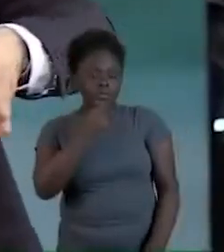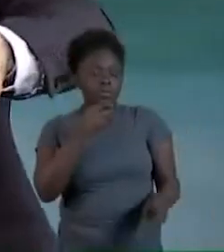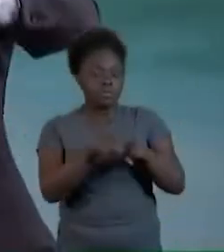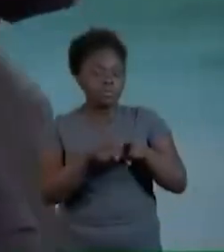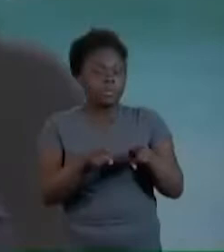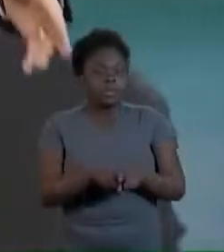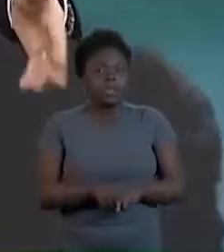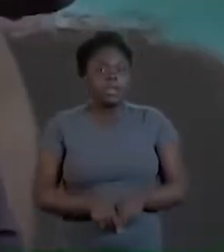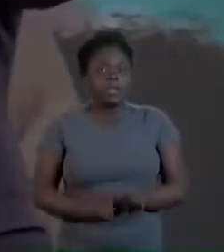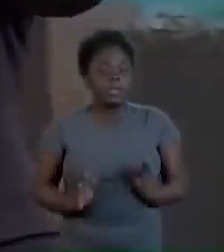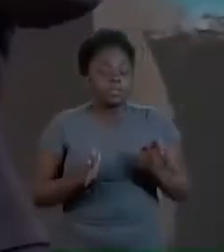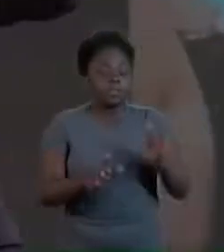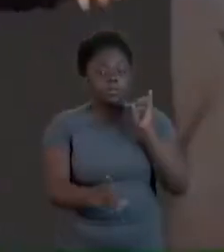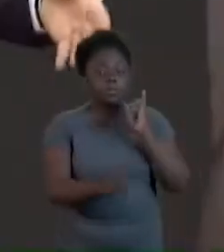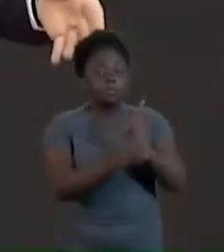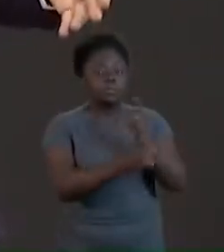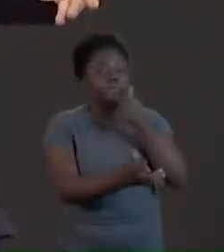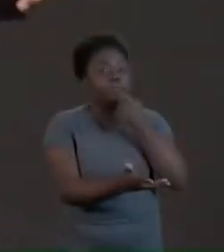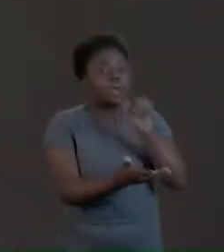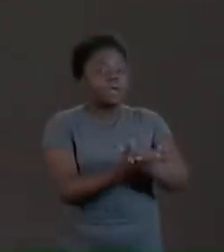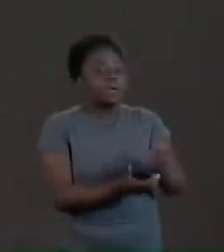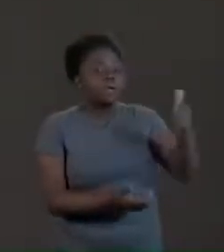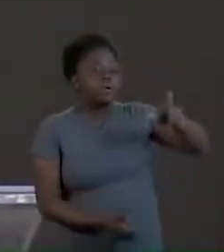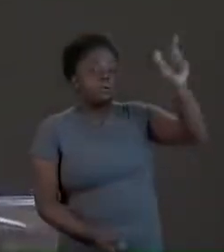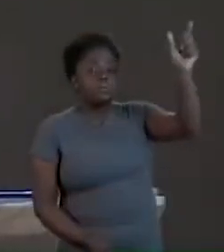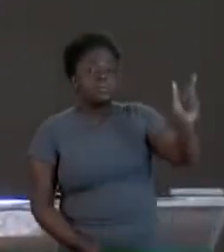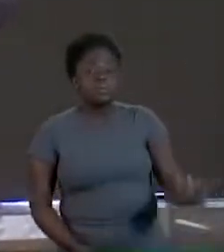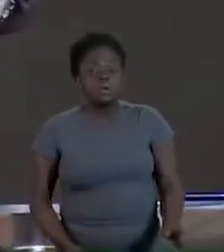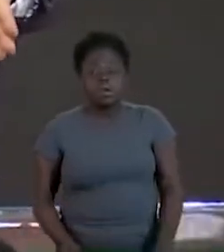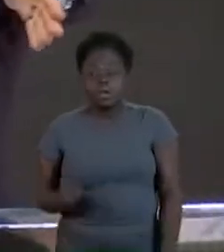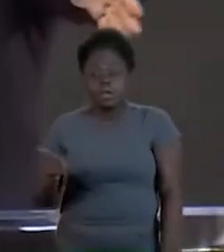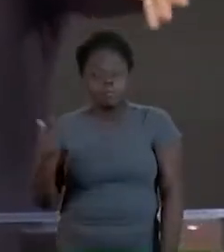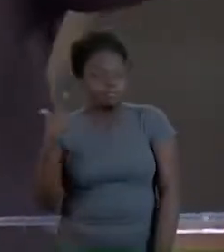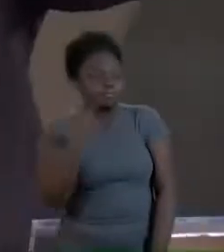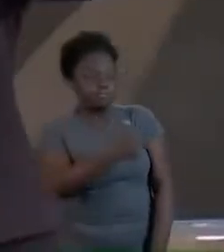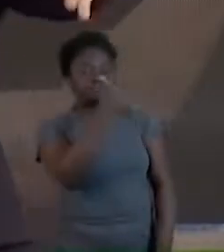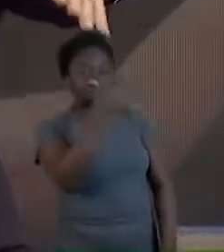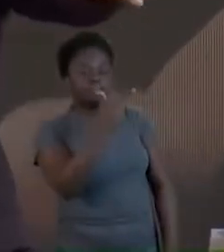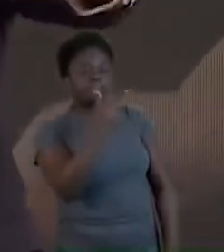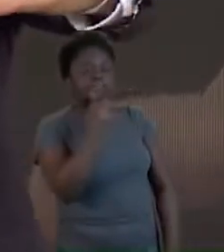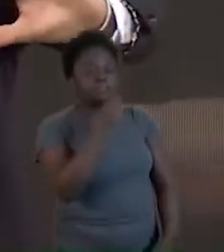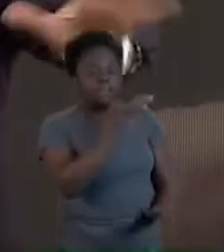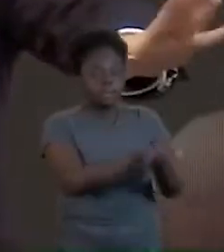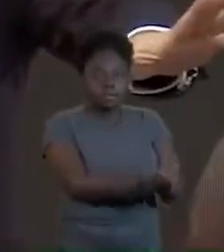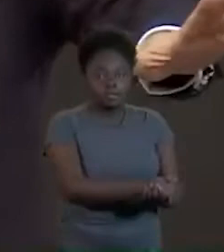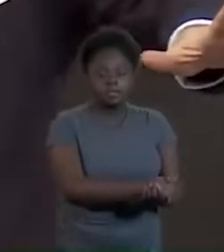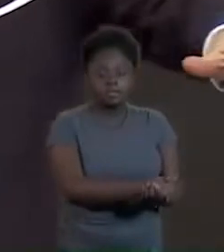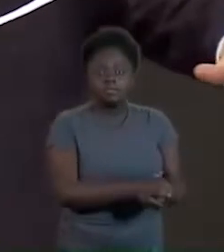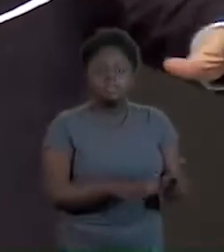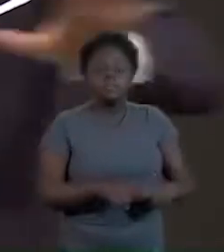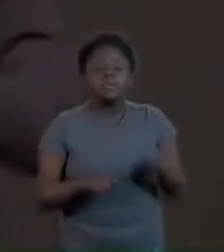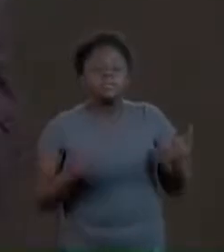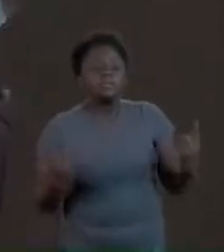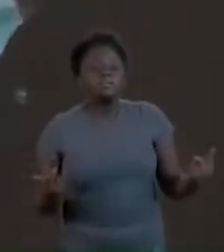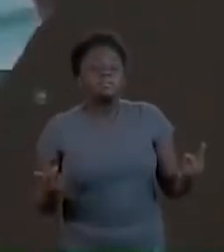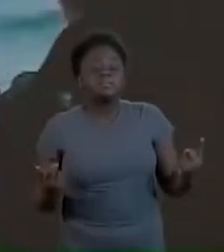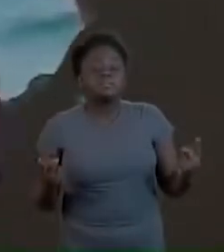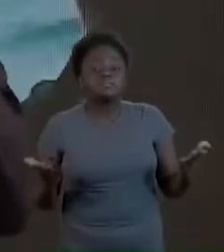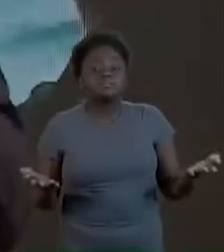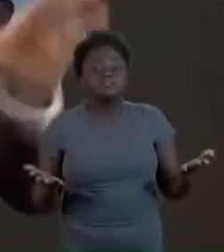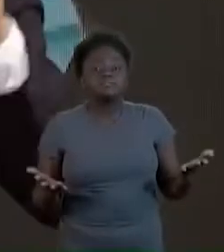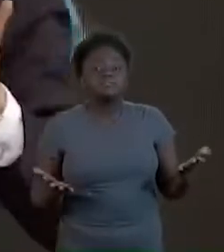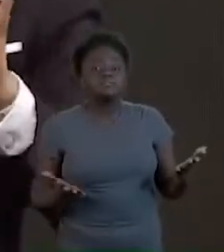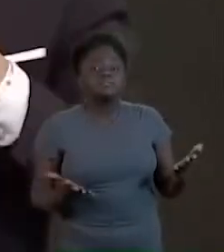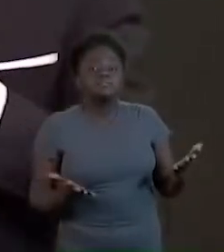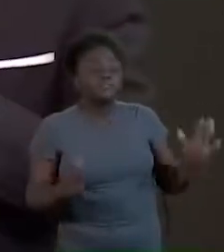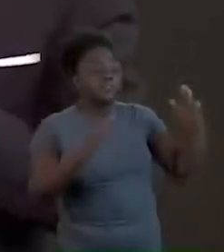agora tem poucos dias, encontrou o marido com outra pessoa, ela pegou e matou o marido. Matou o marido, mas ficou